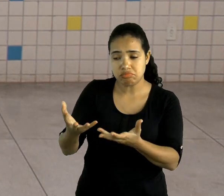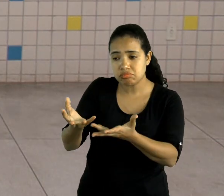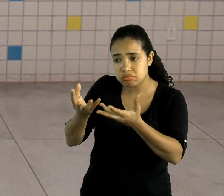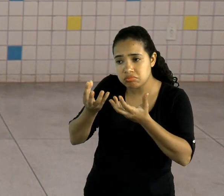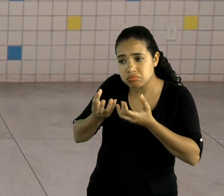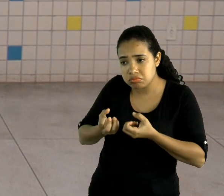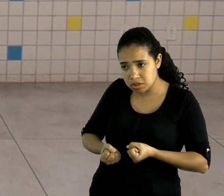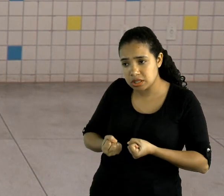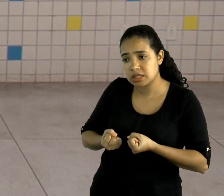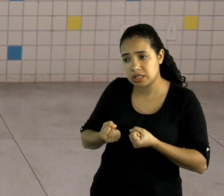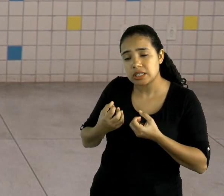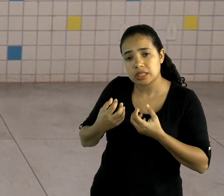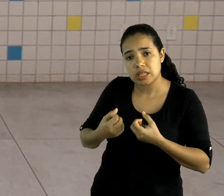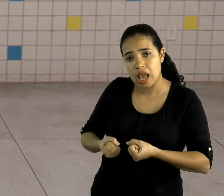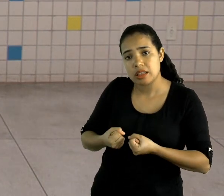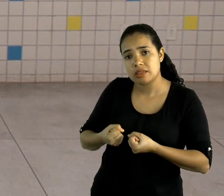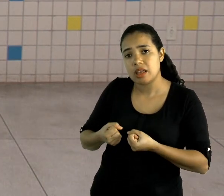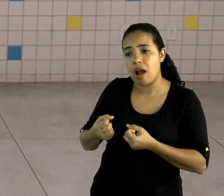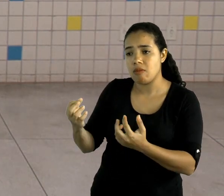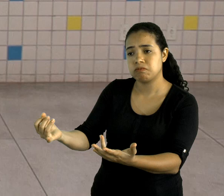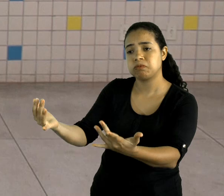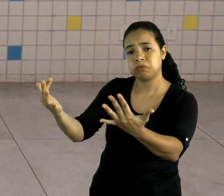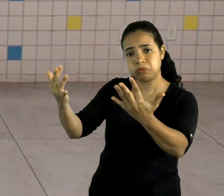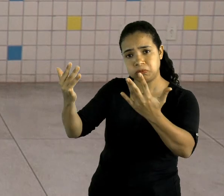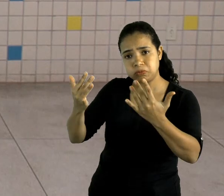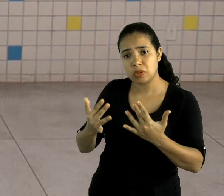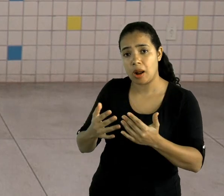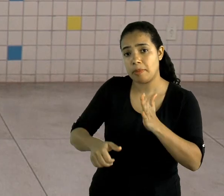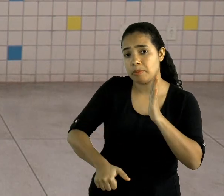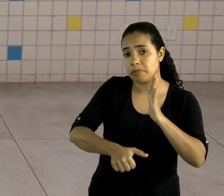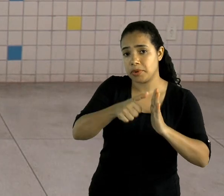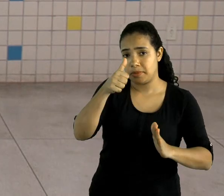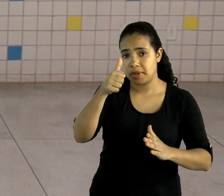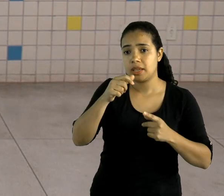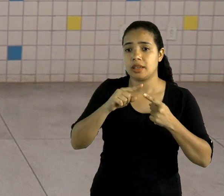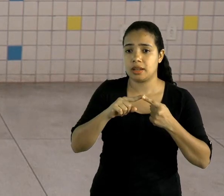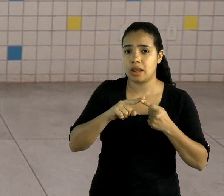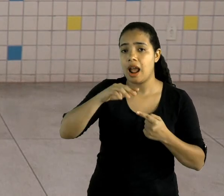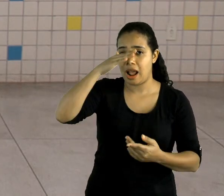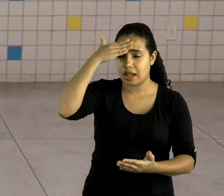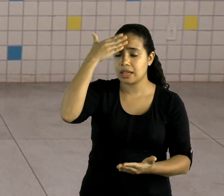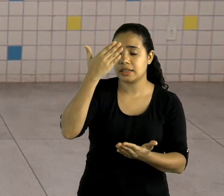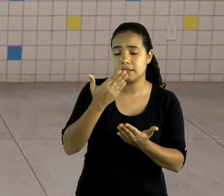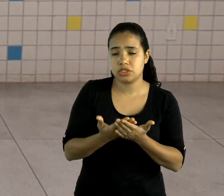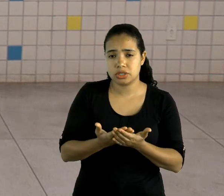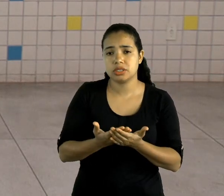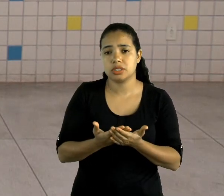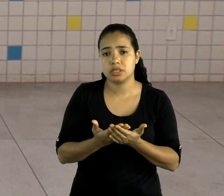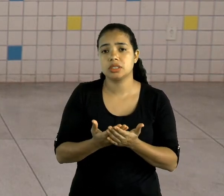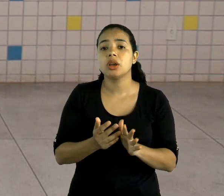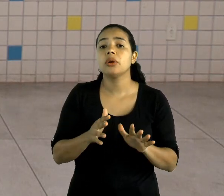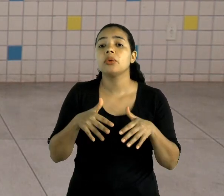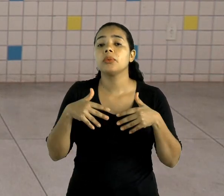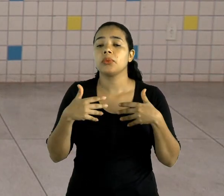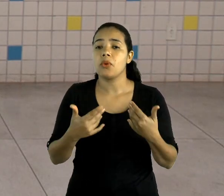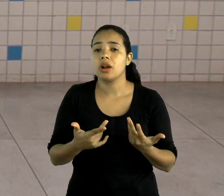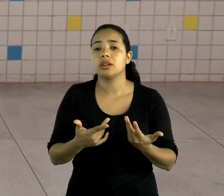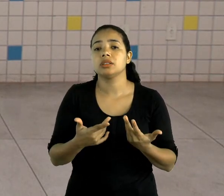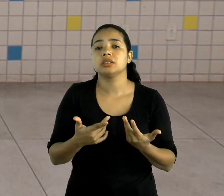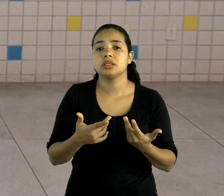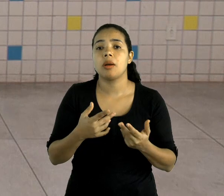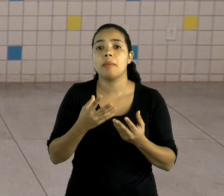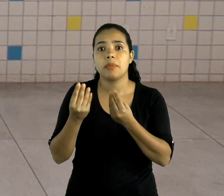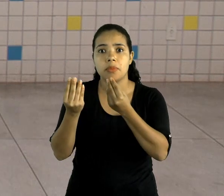recepcionam menos. Primeiro, é o fato de que eles acreditam que quando